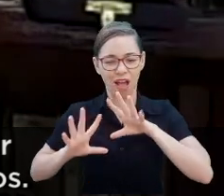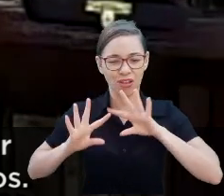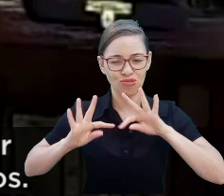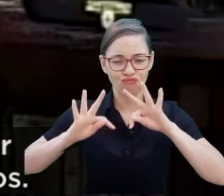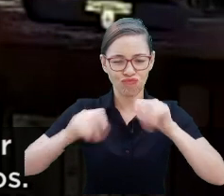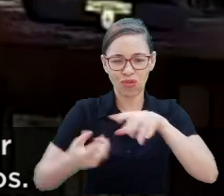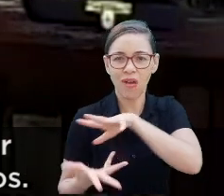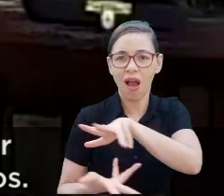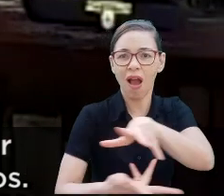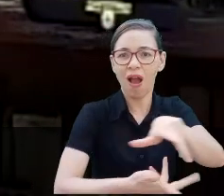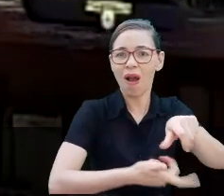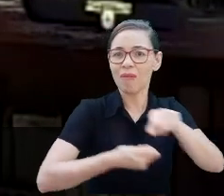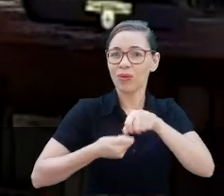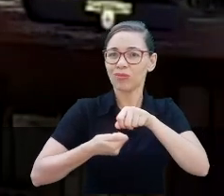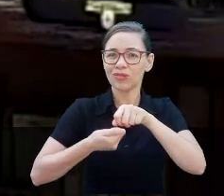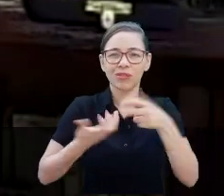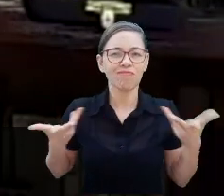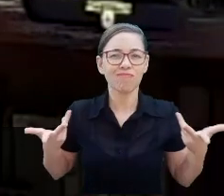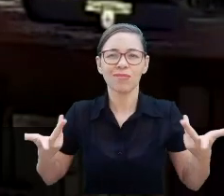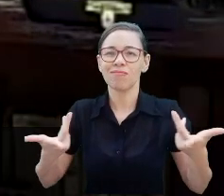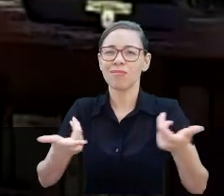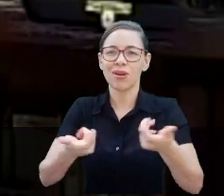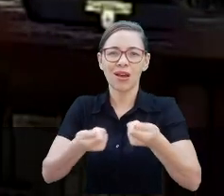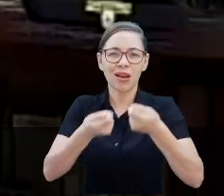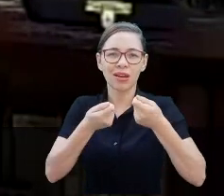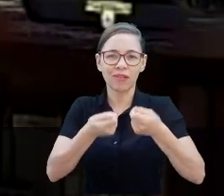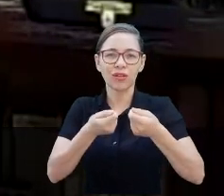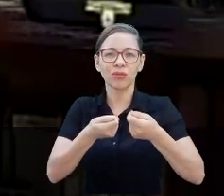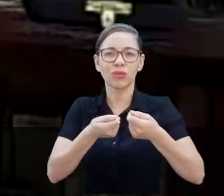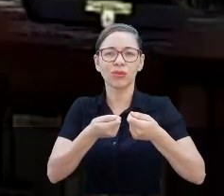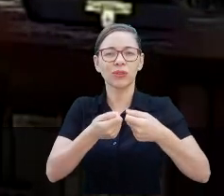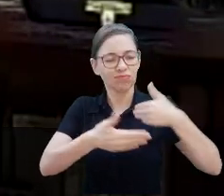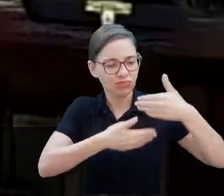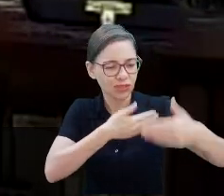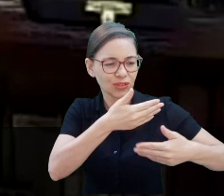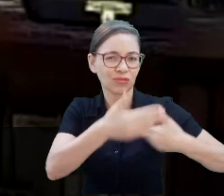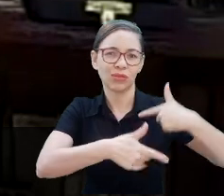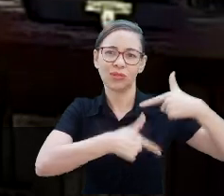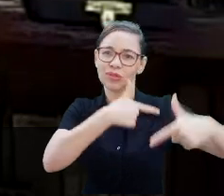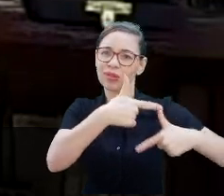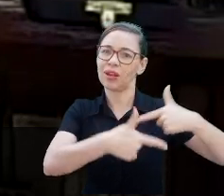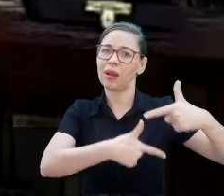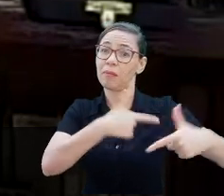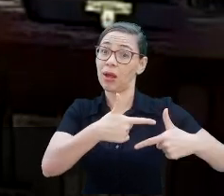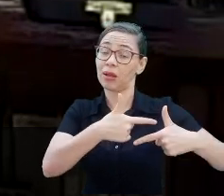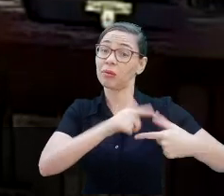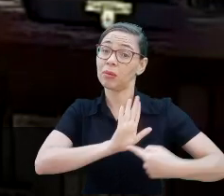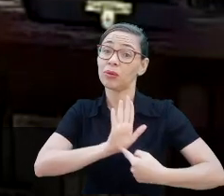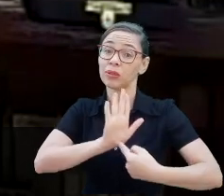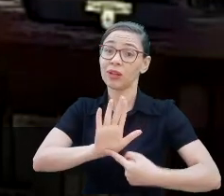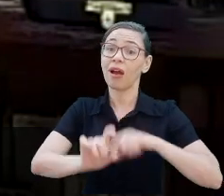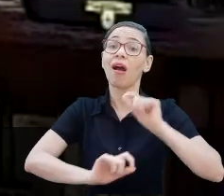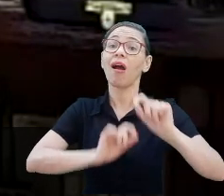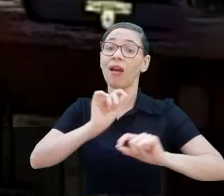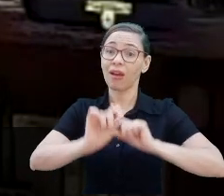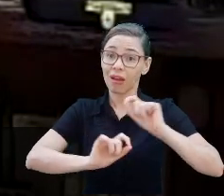contextos. E os colegas africanos fizeram um trabalho fantástico, mostrando o papel das terapias, das práticas, inclusive